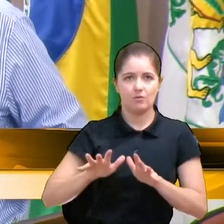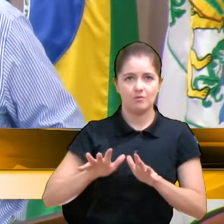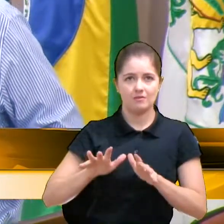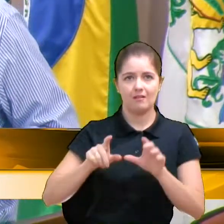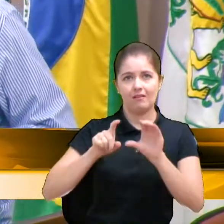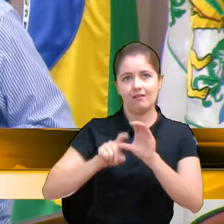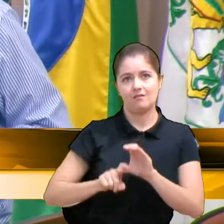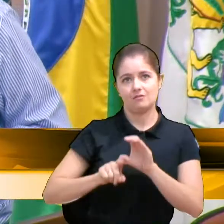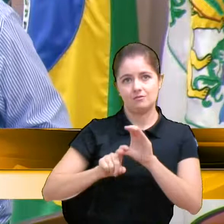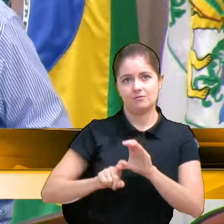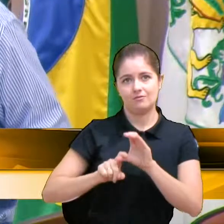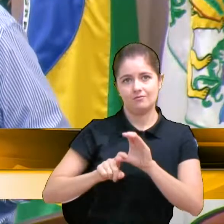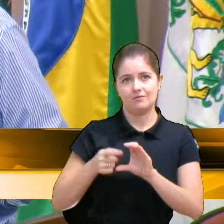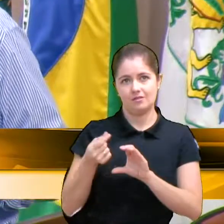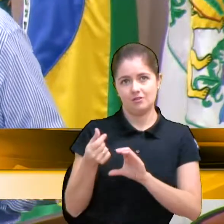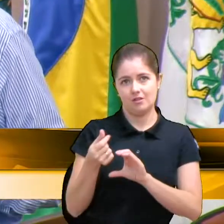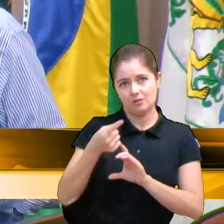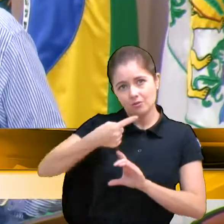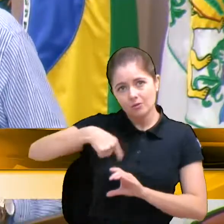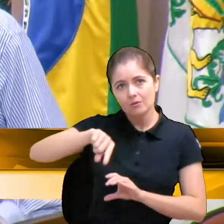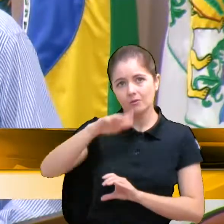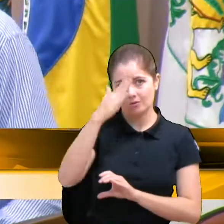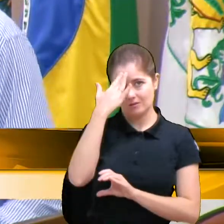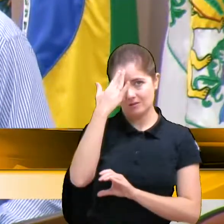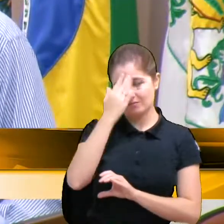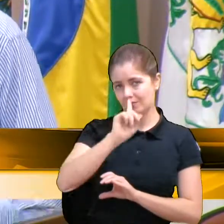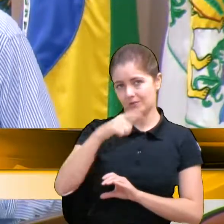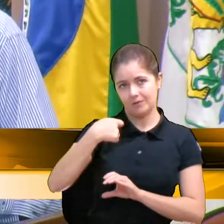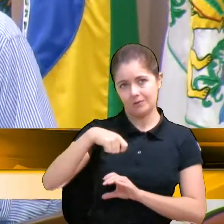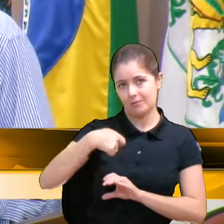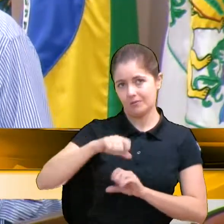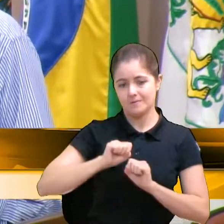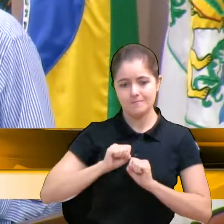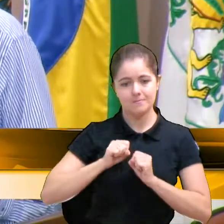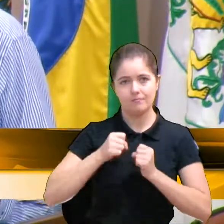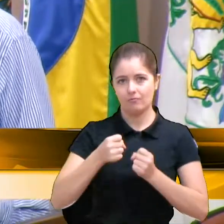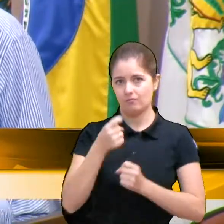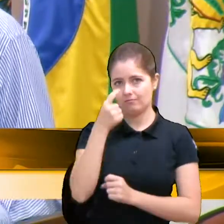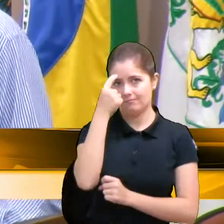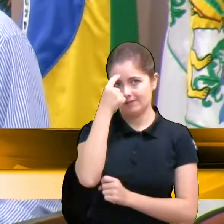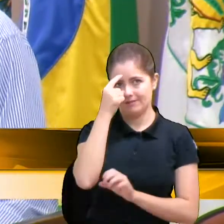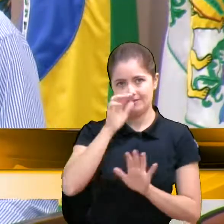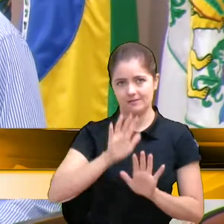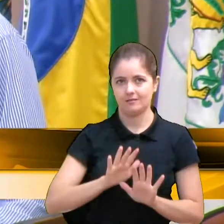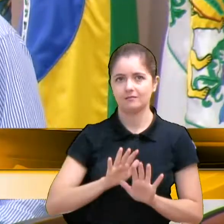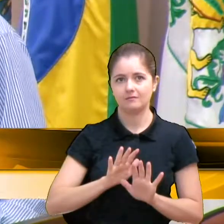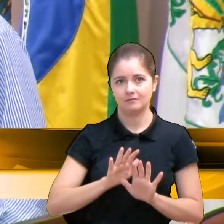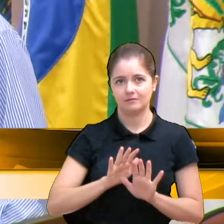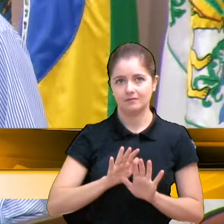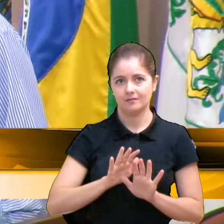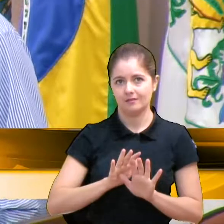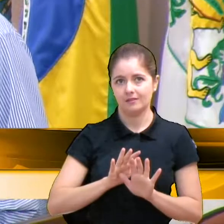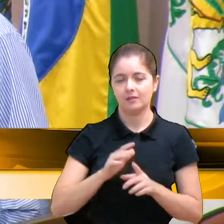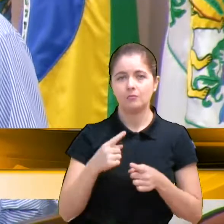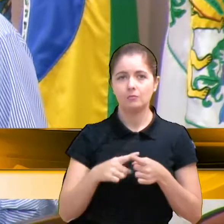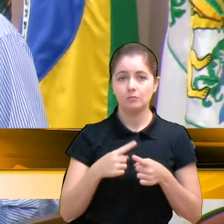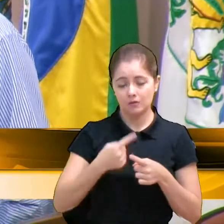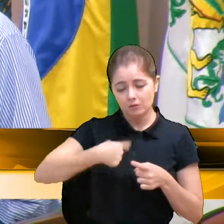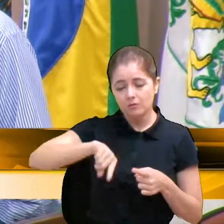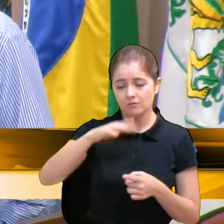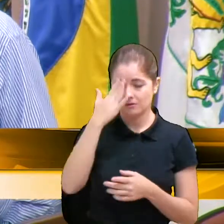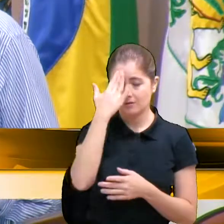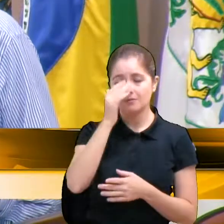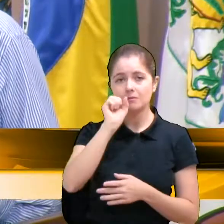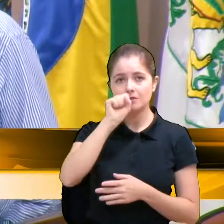ninguém. Isso todos nós sabemos e não precisa fazer nenhum esforço de pensamento para que cheguemos à conclusão que a